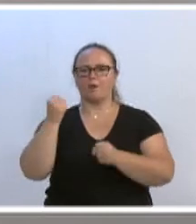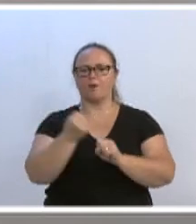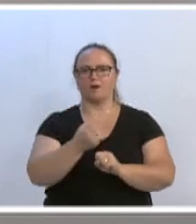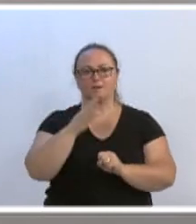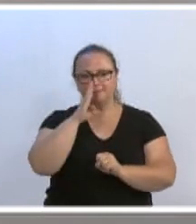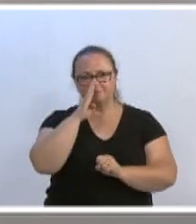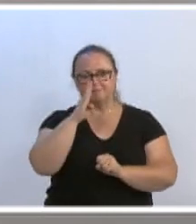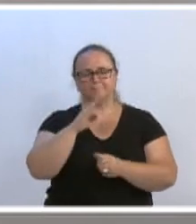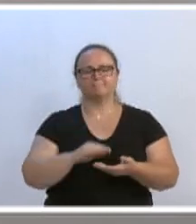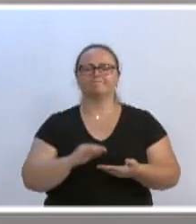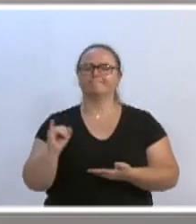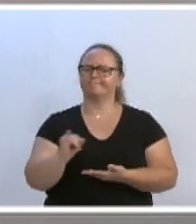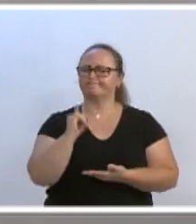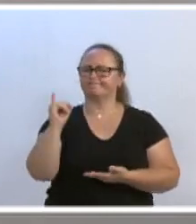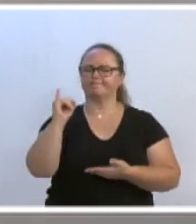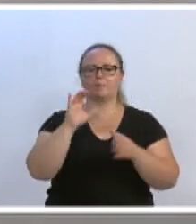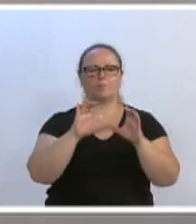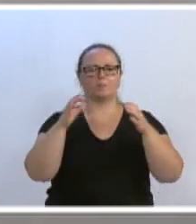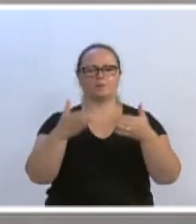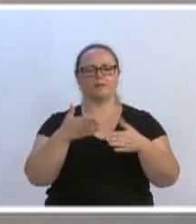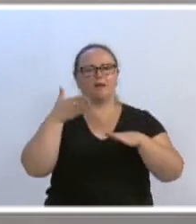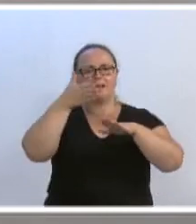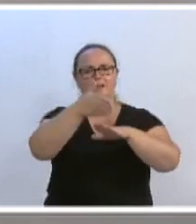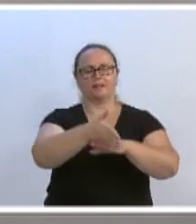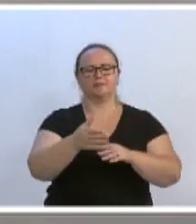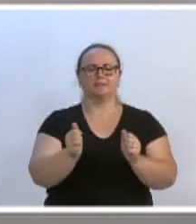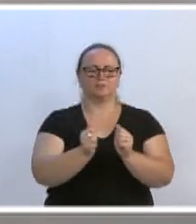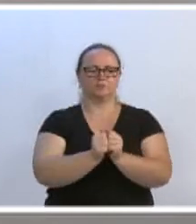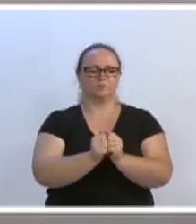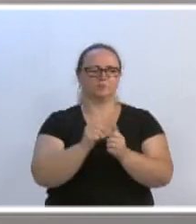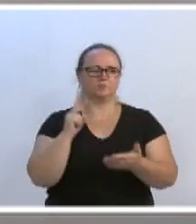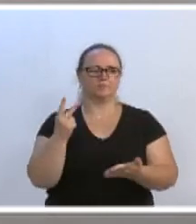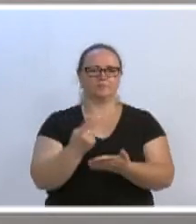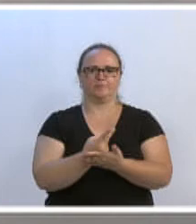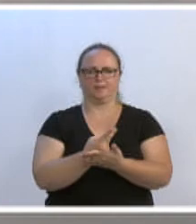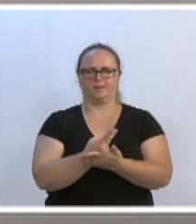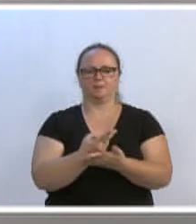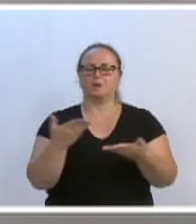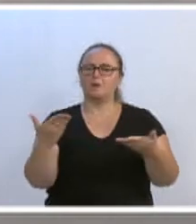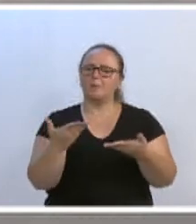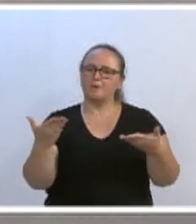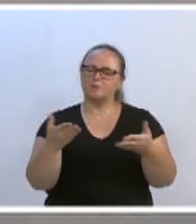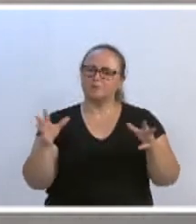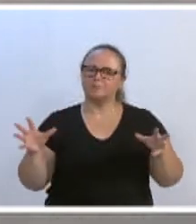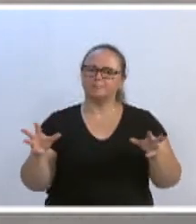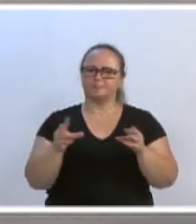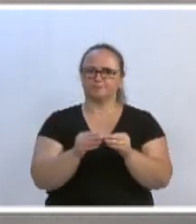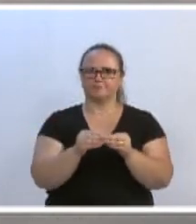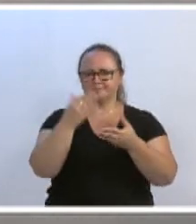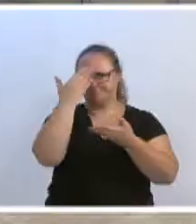muito importante que a nossa comunidade prestigir esses eventos por onde seria só um presidente muito obrigado